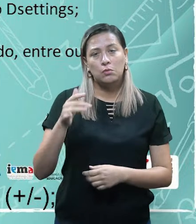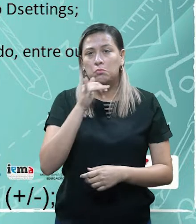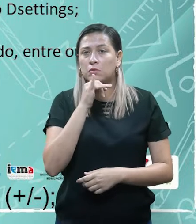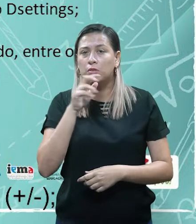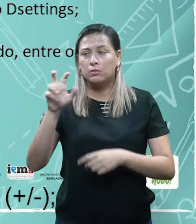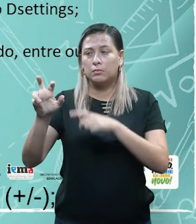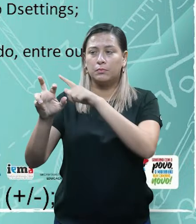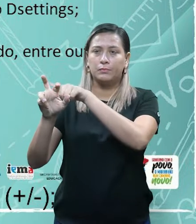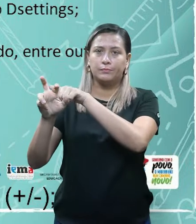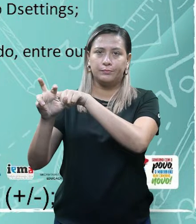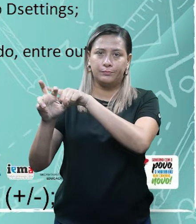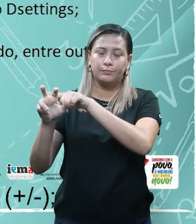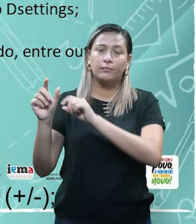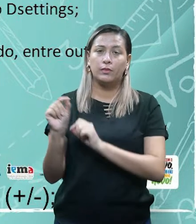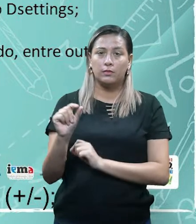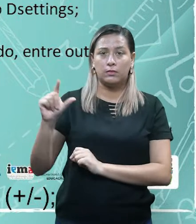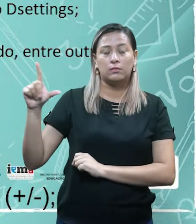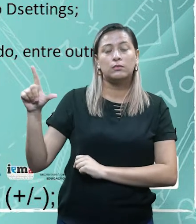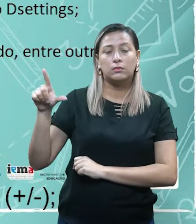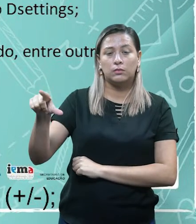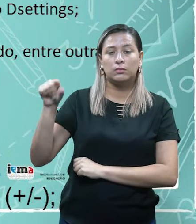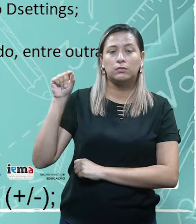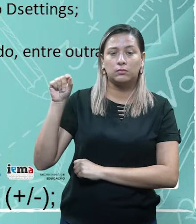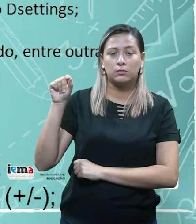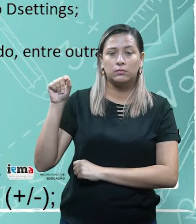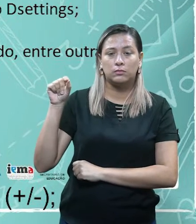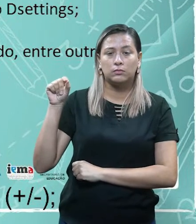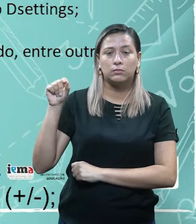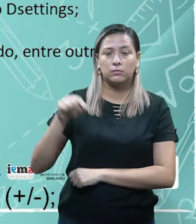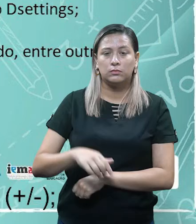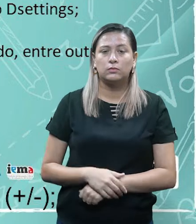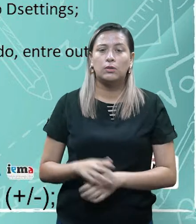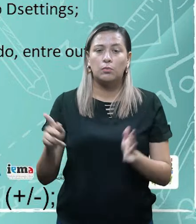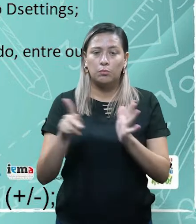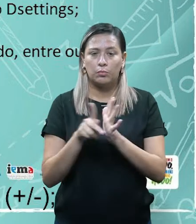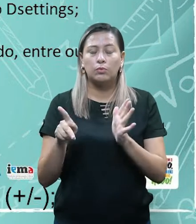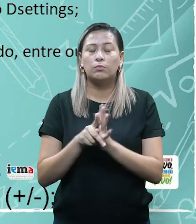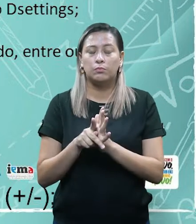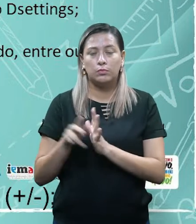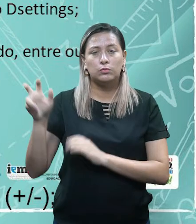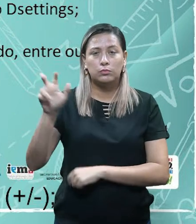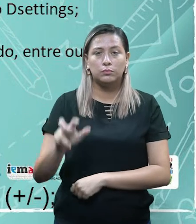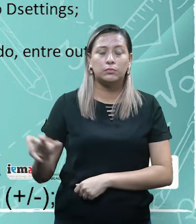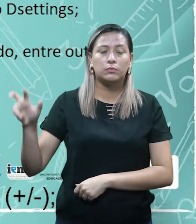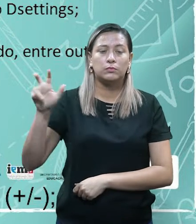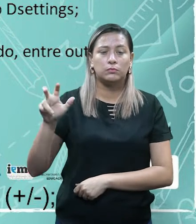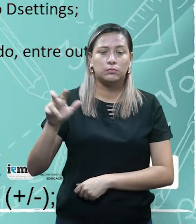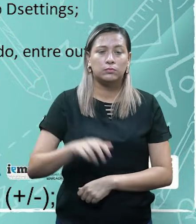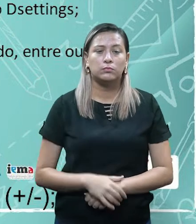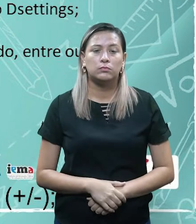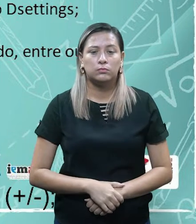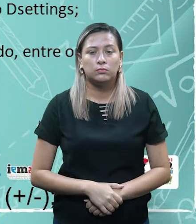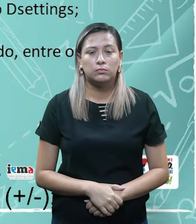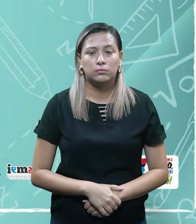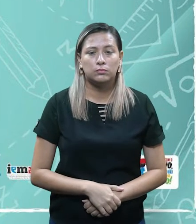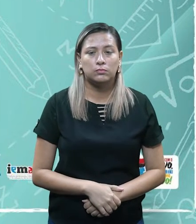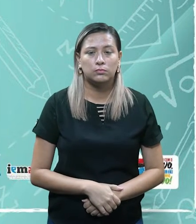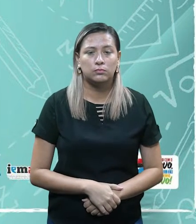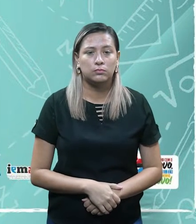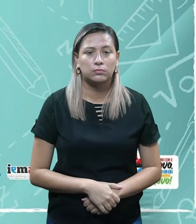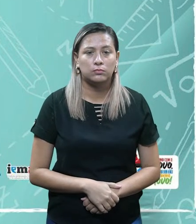que seleciona de seleção do mouse, né? Ou um ponto de introdução, tá?